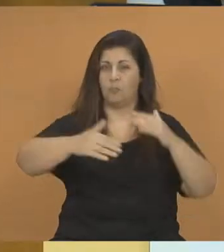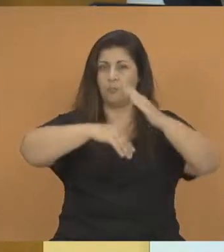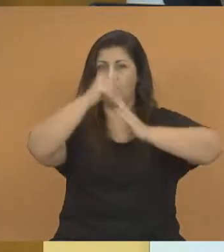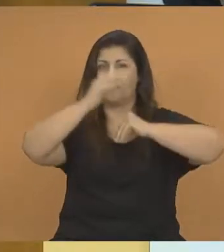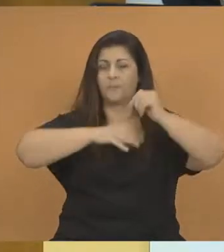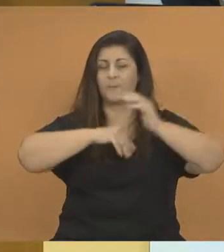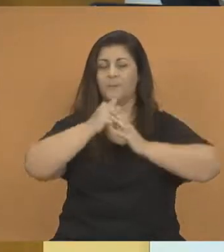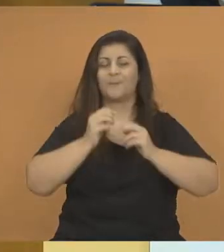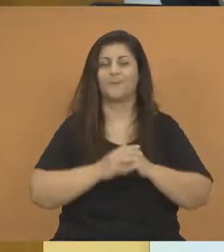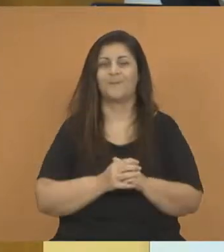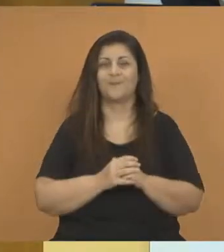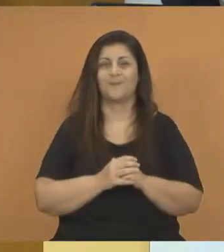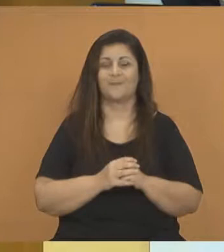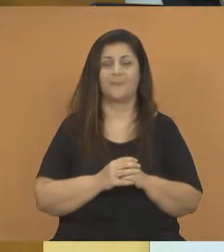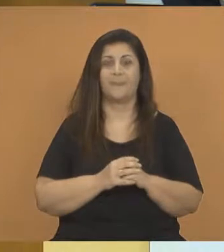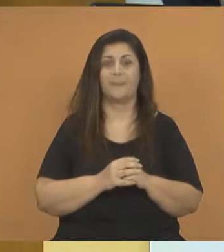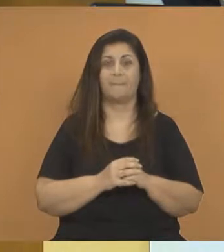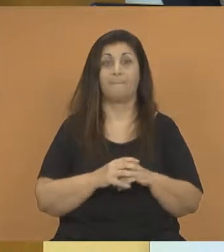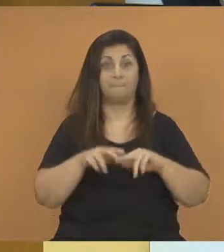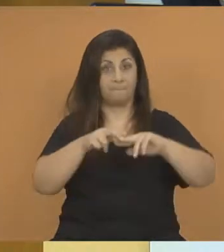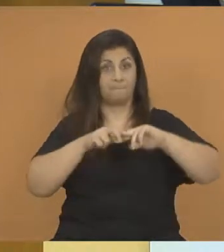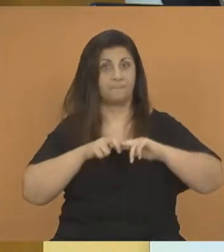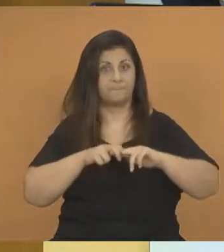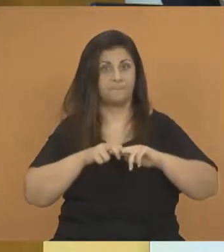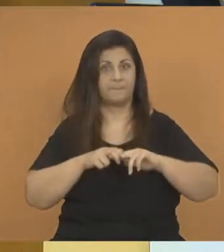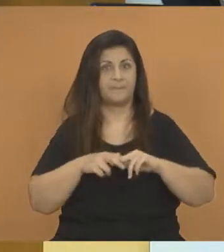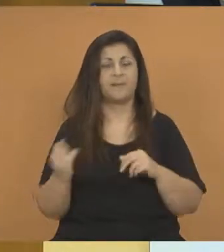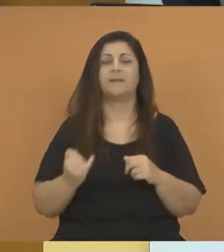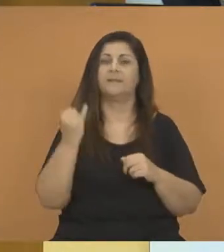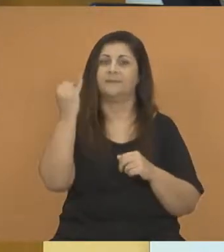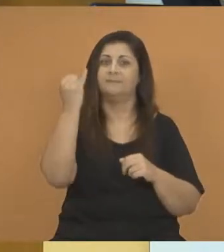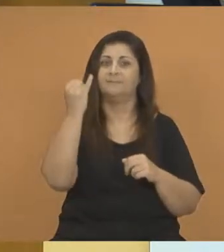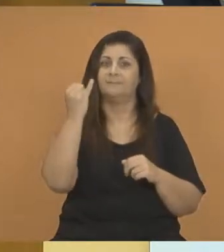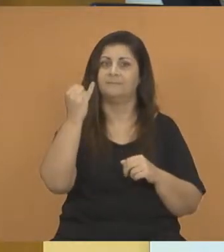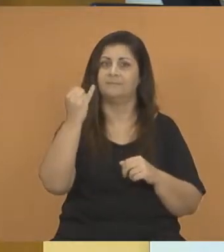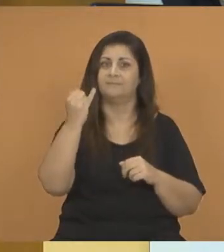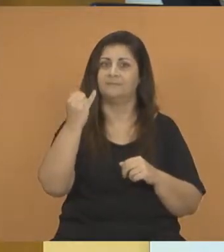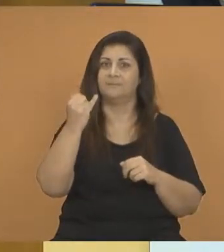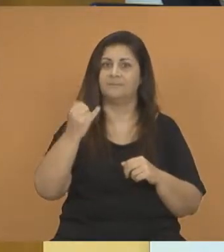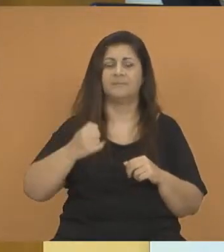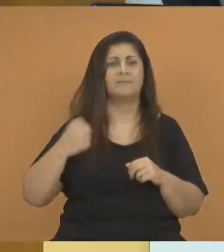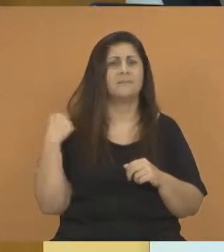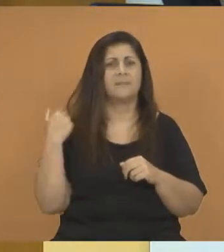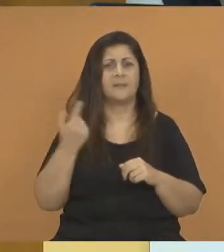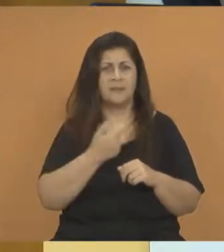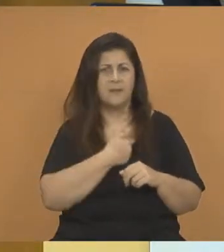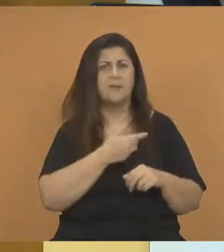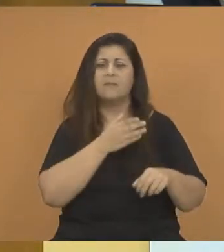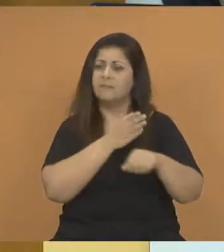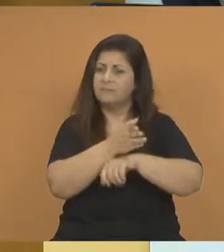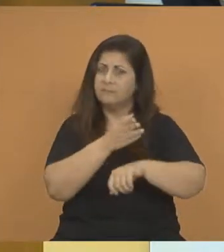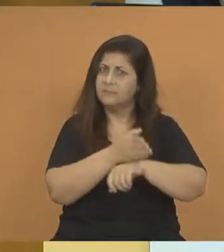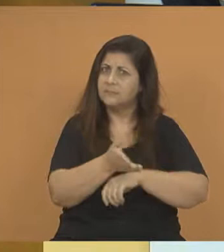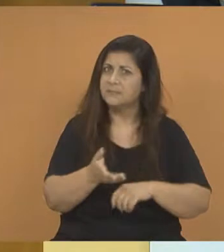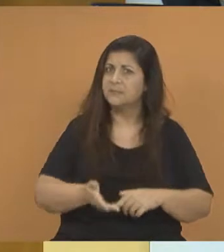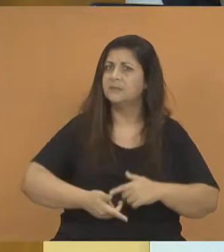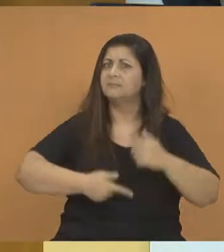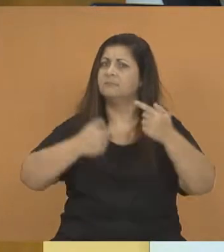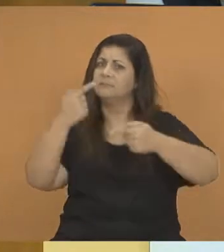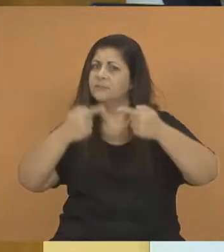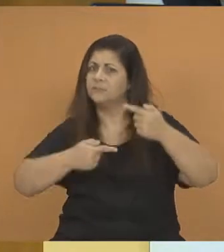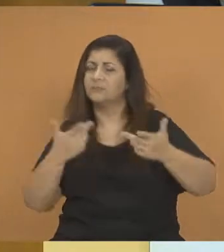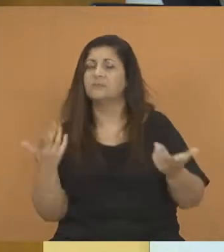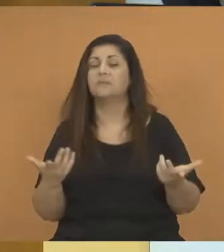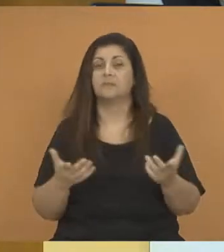e de alto rendimento. Portanto, é primordial que o Poder Legislativo também participe de todas as discussões sobre